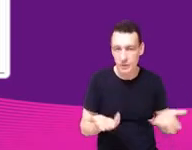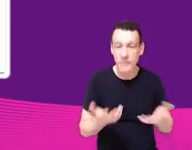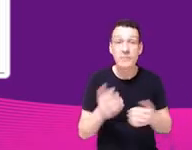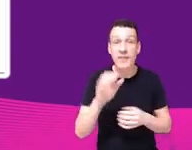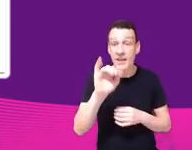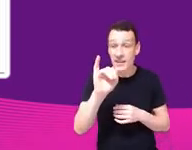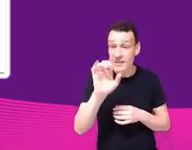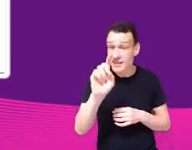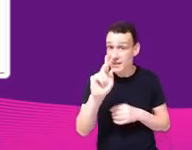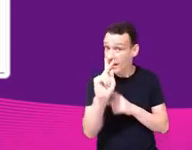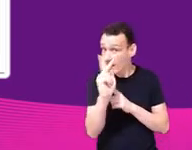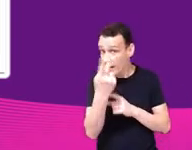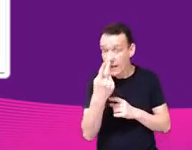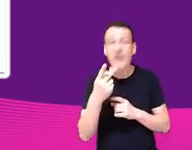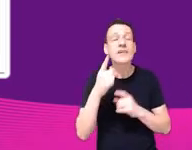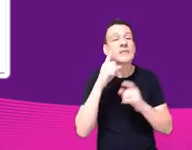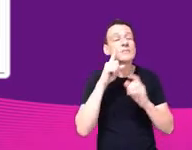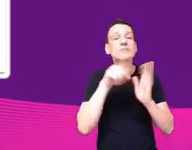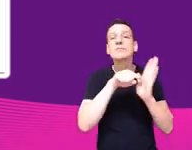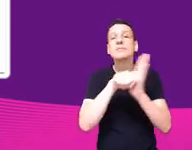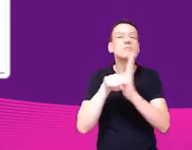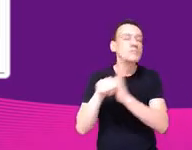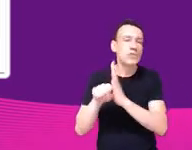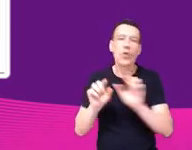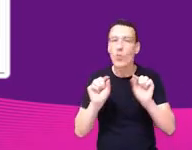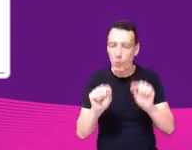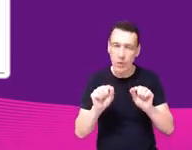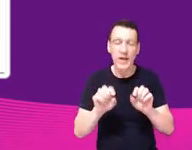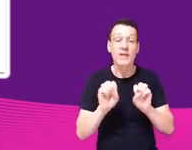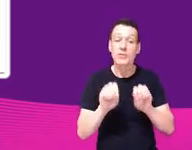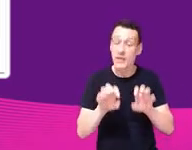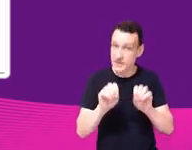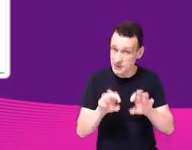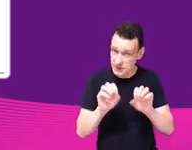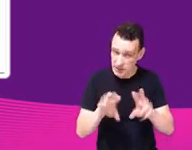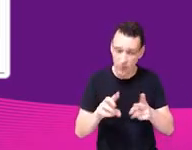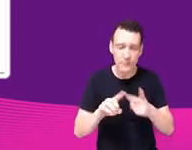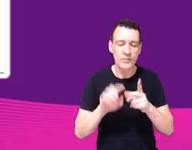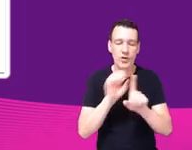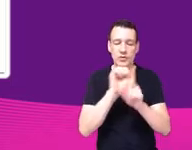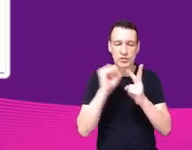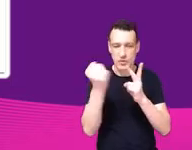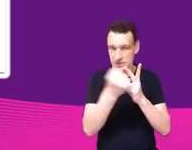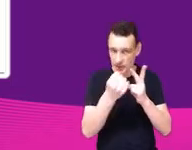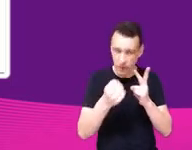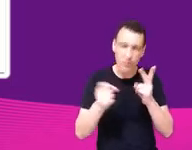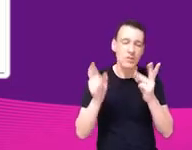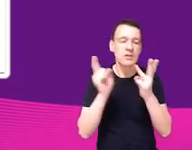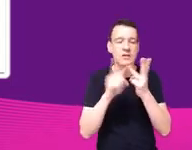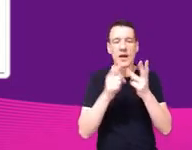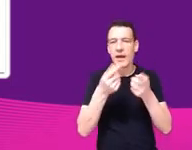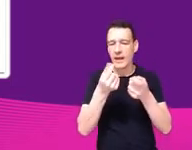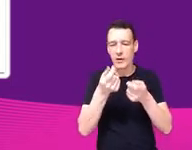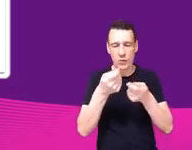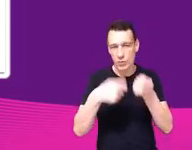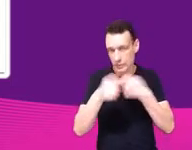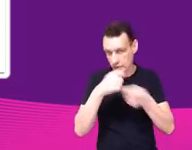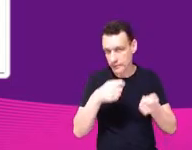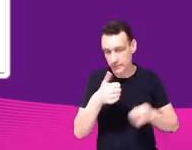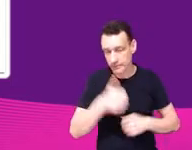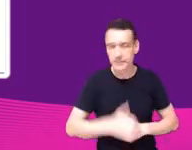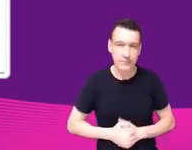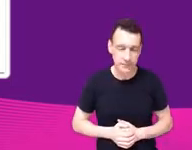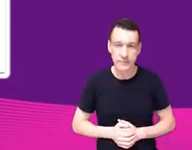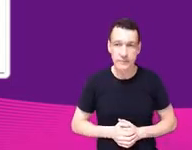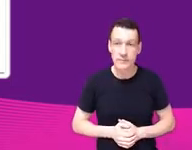em consideração aspectos educacionais, aspectos sociais e aspectos econômicos. Portanto, talvez seja